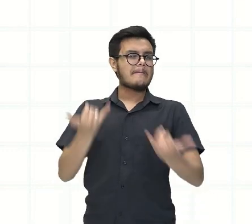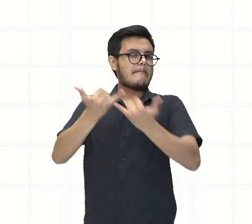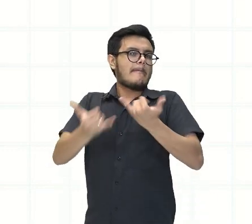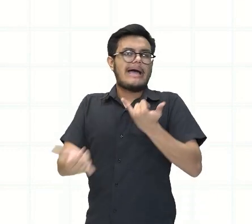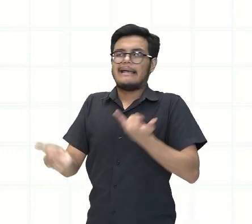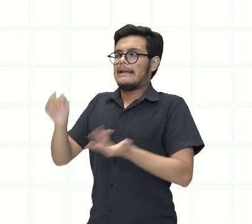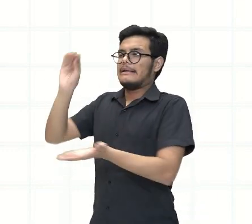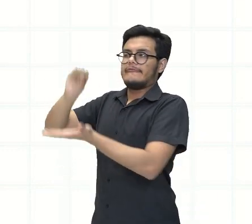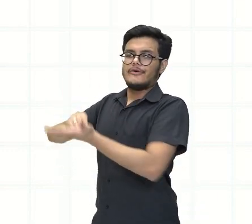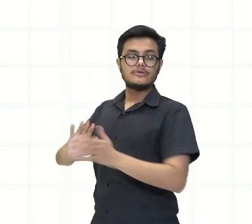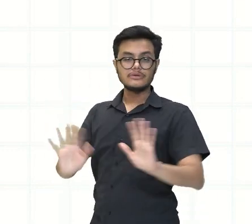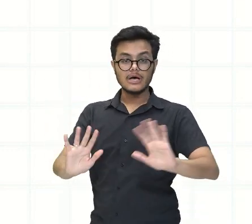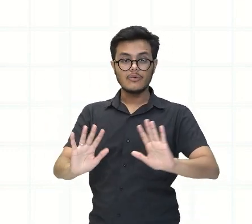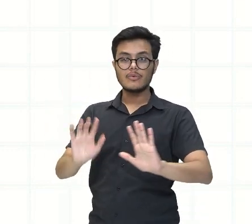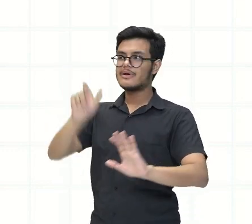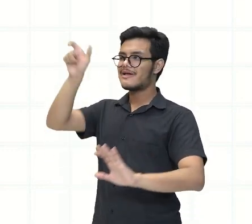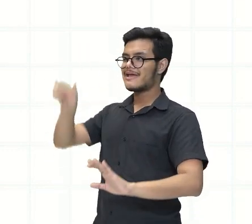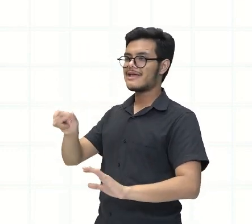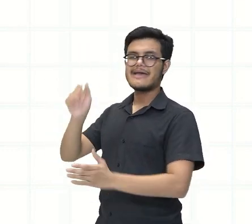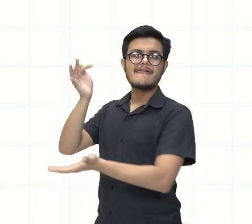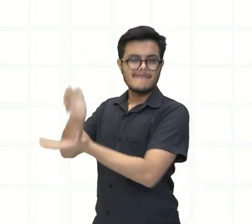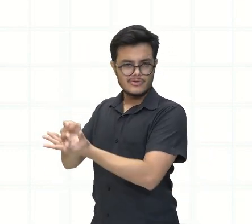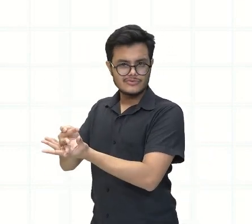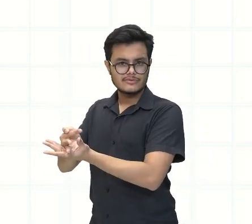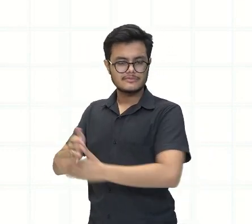de ligação, vai ser aí o verbo da ação.